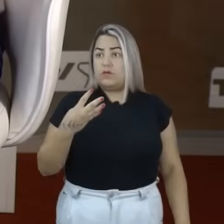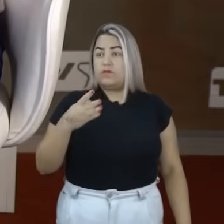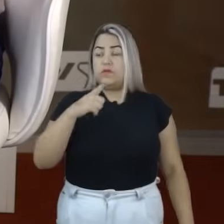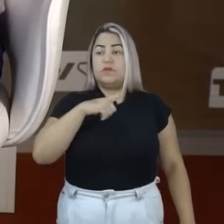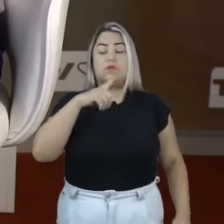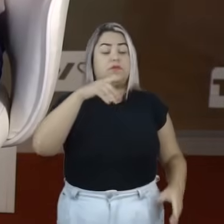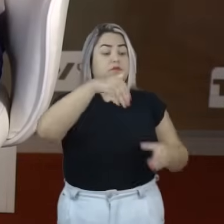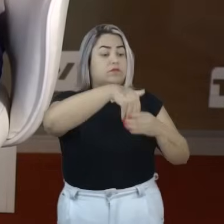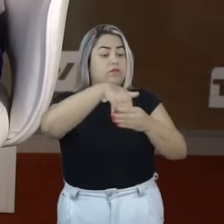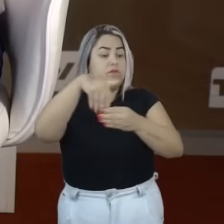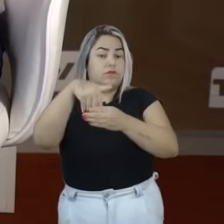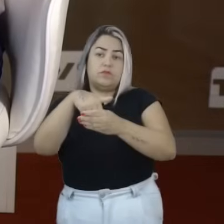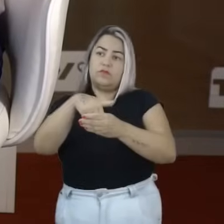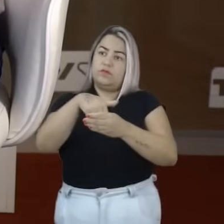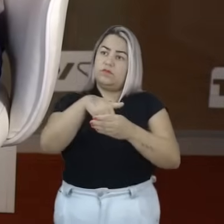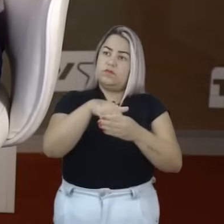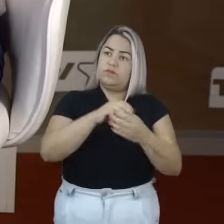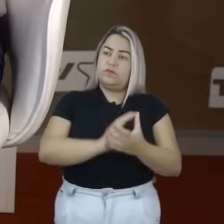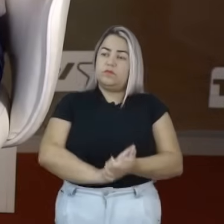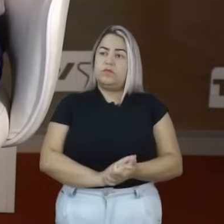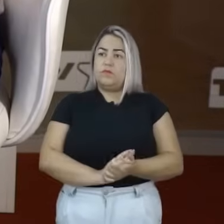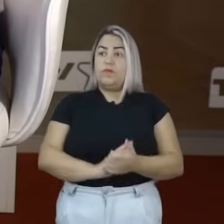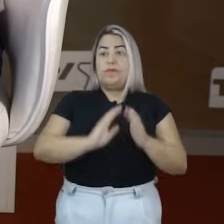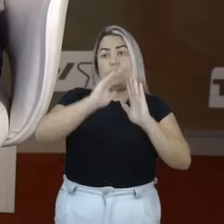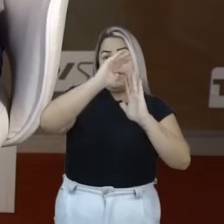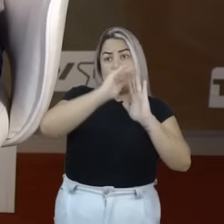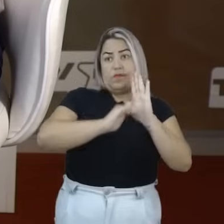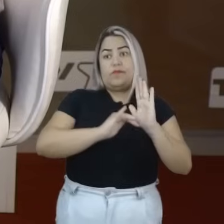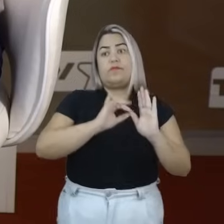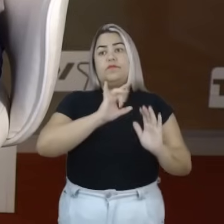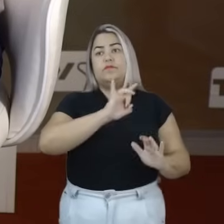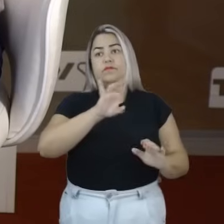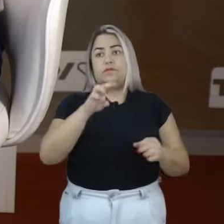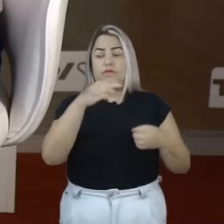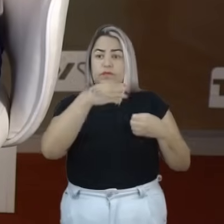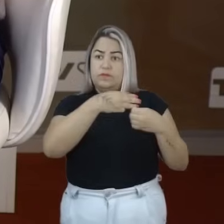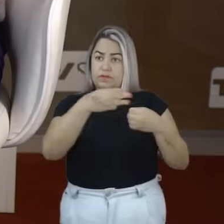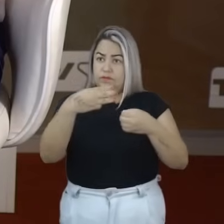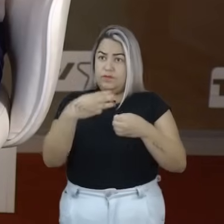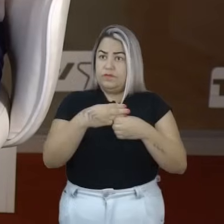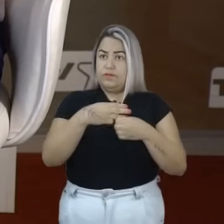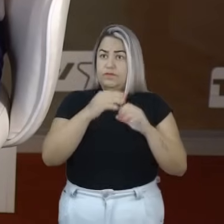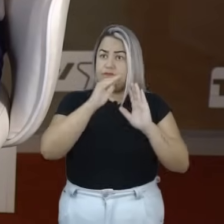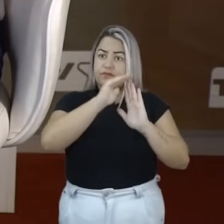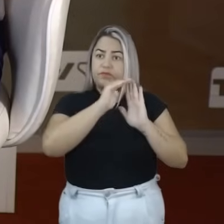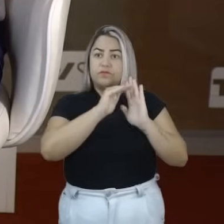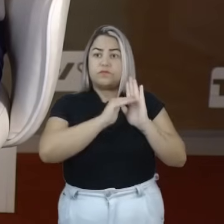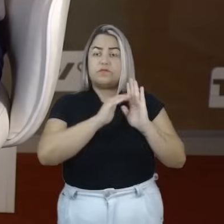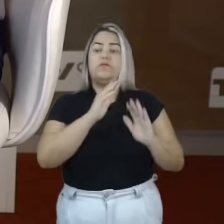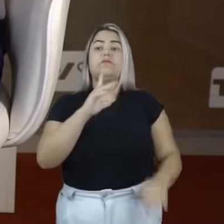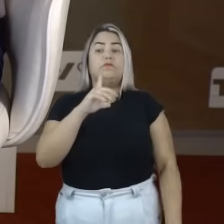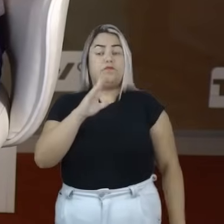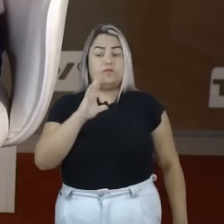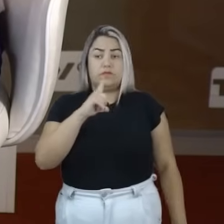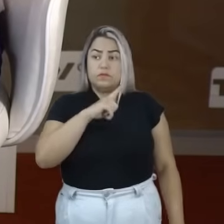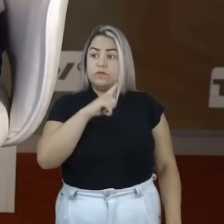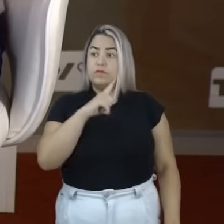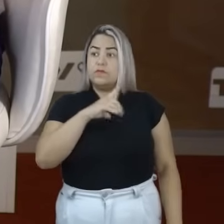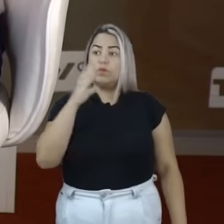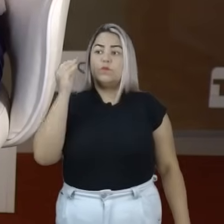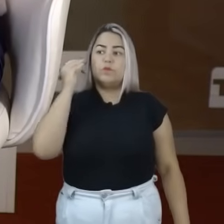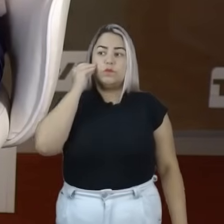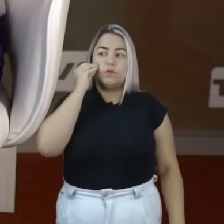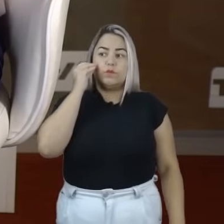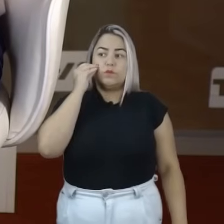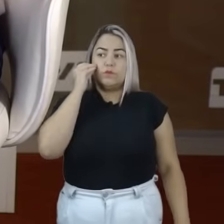como é que a gente leva ali no programa de cada município esse programa já testado e aprovado. Você ter